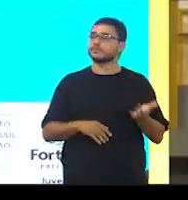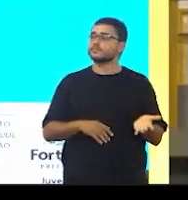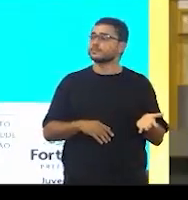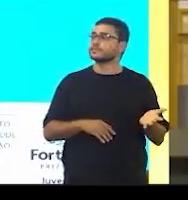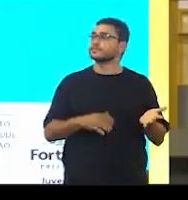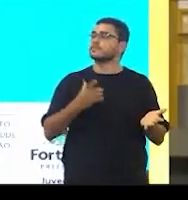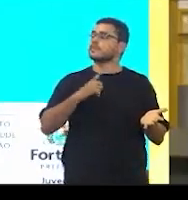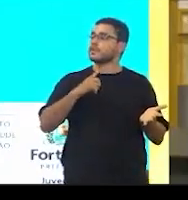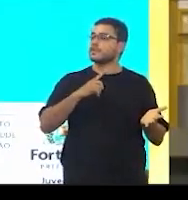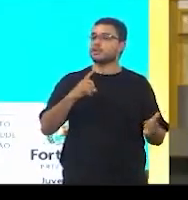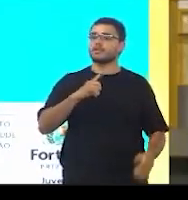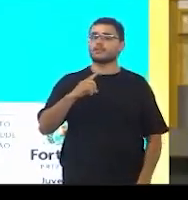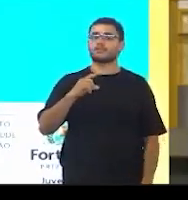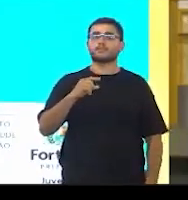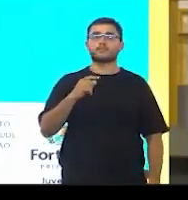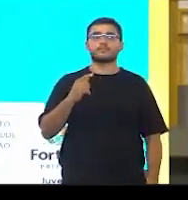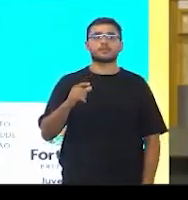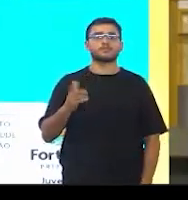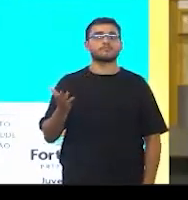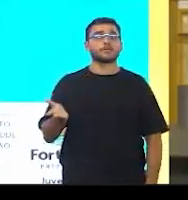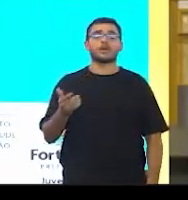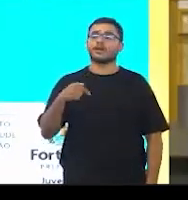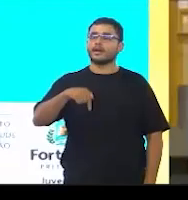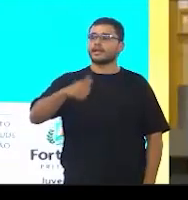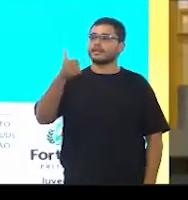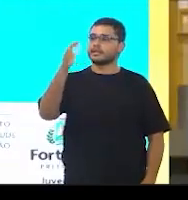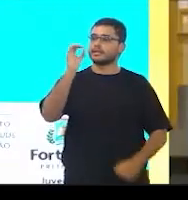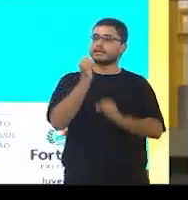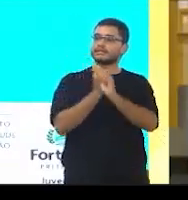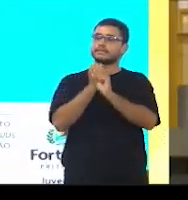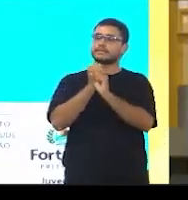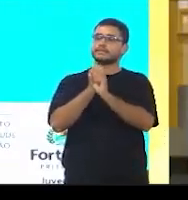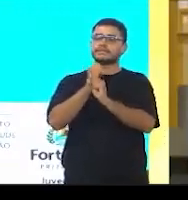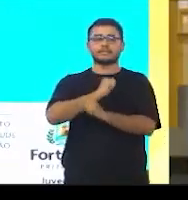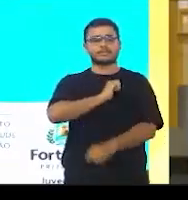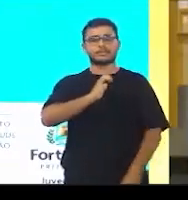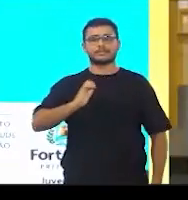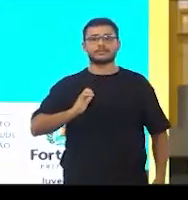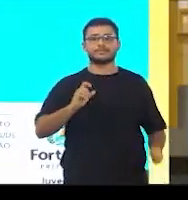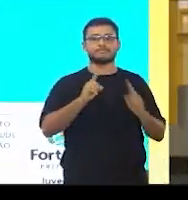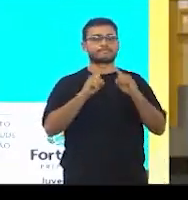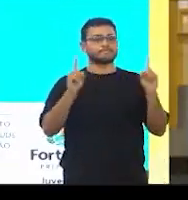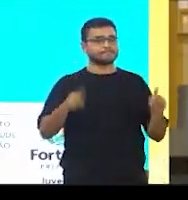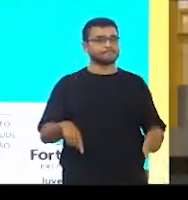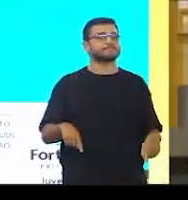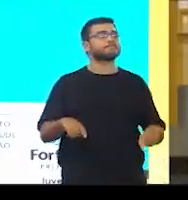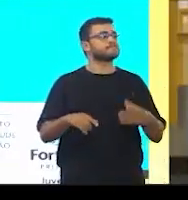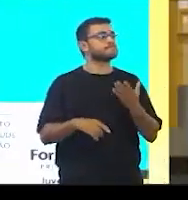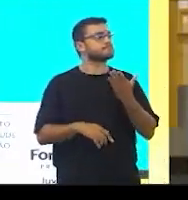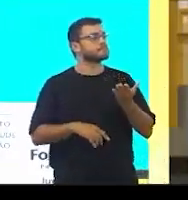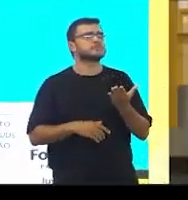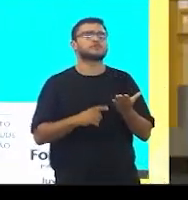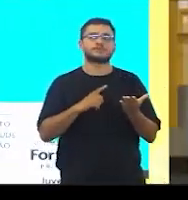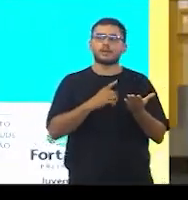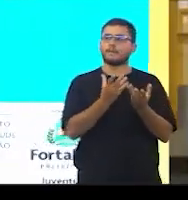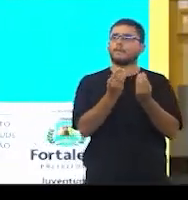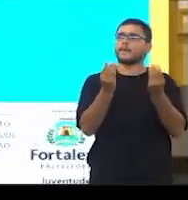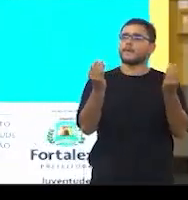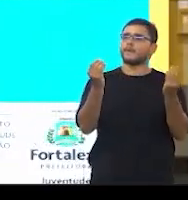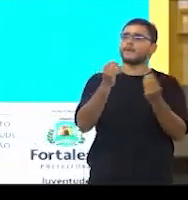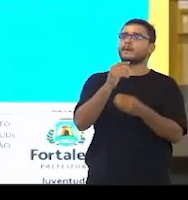aí, trazendo essas aulas maravilhosas para vocês. Temos aí muitos alunos,